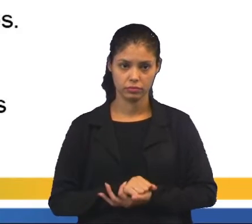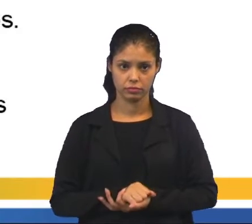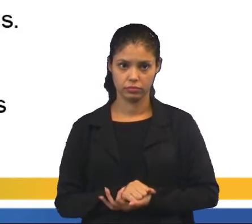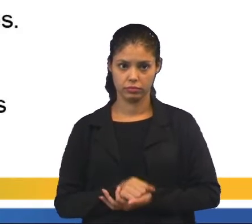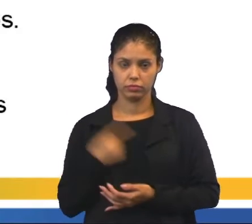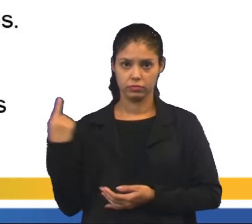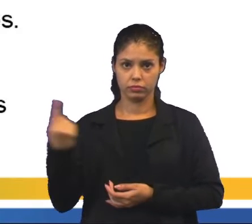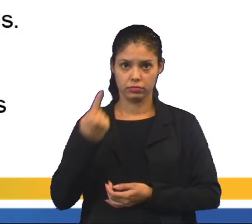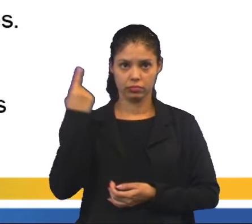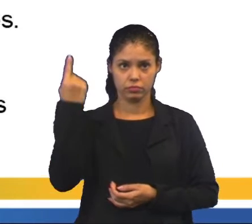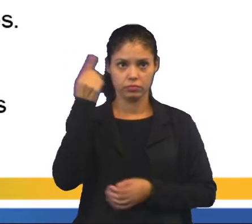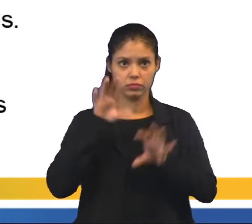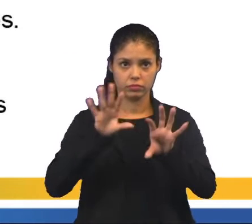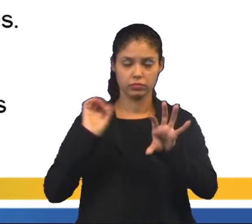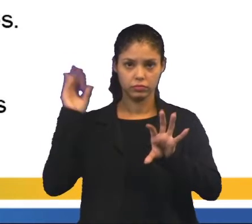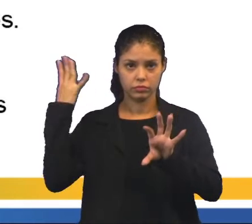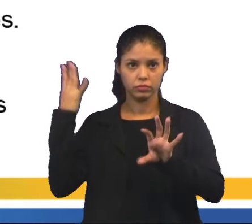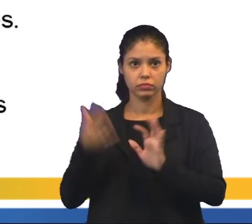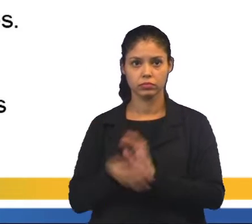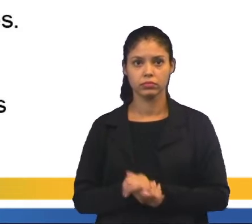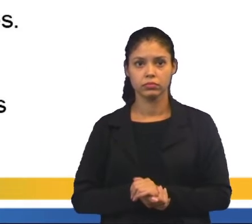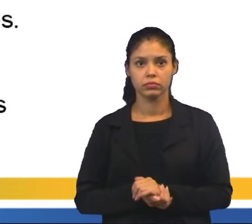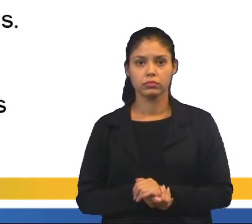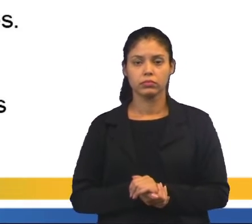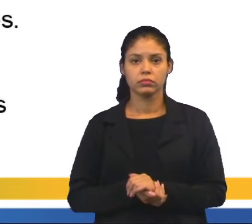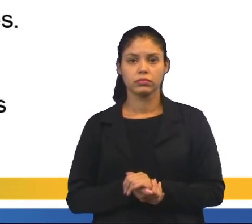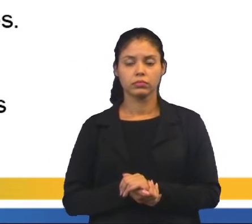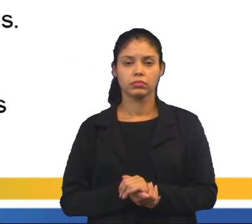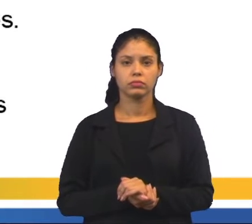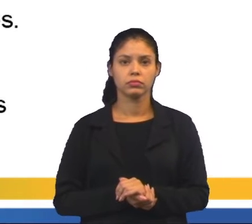A altura, nesse caso,